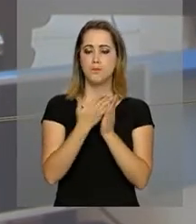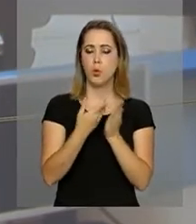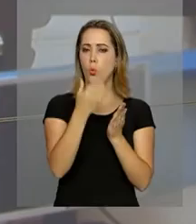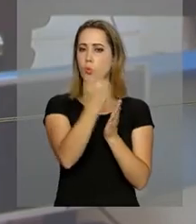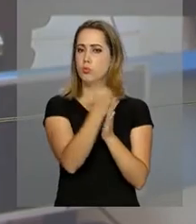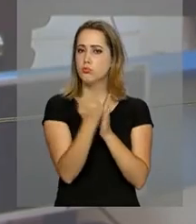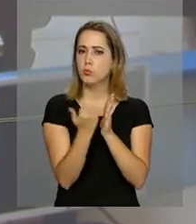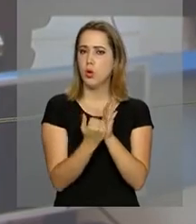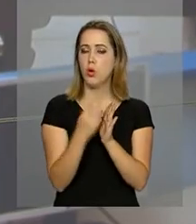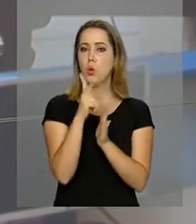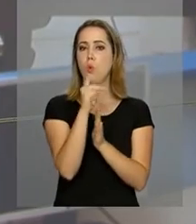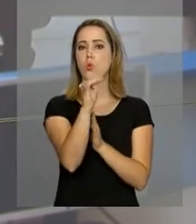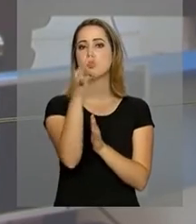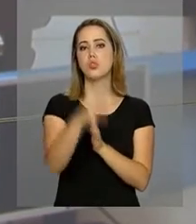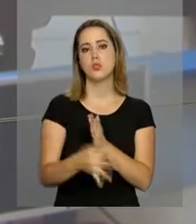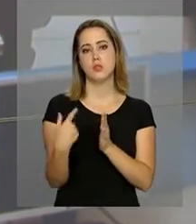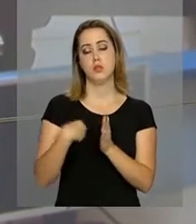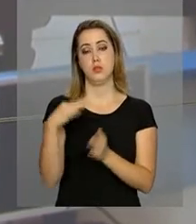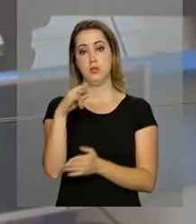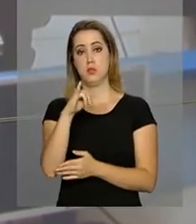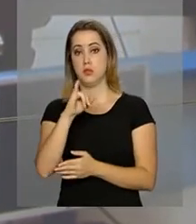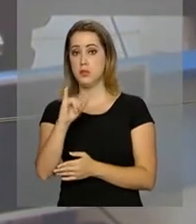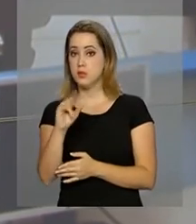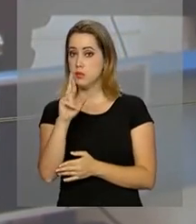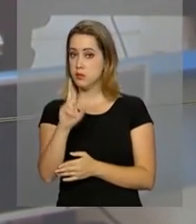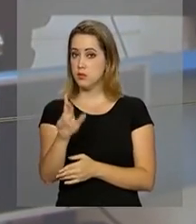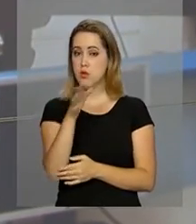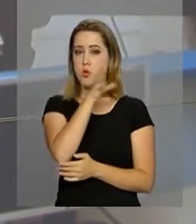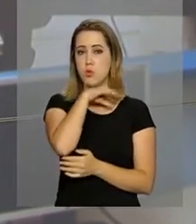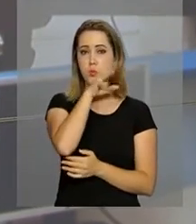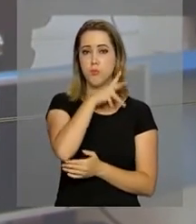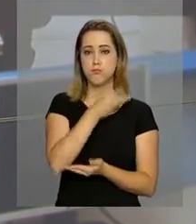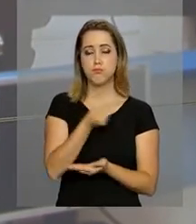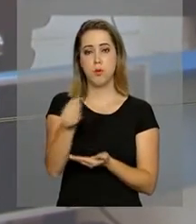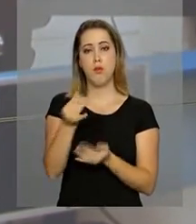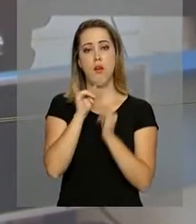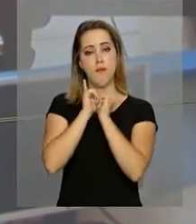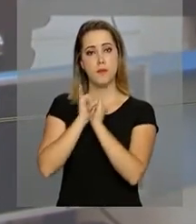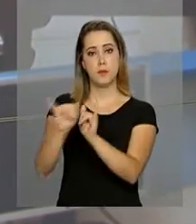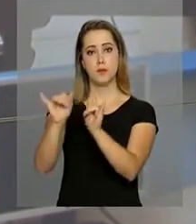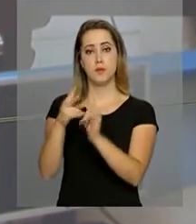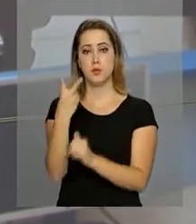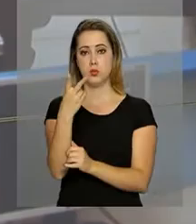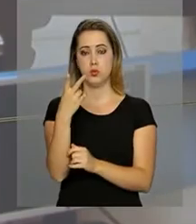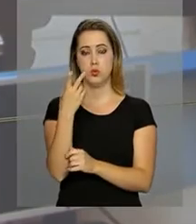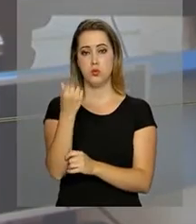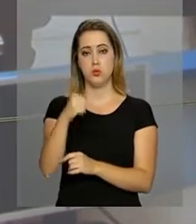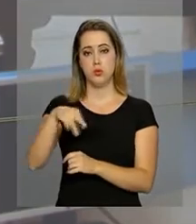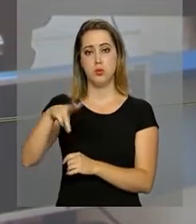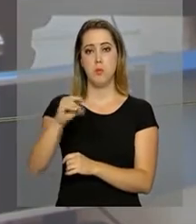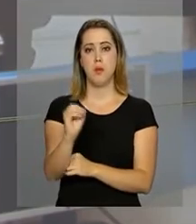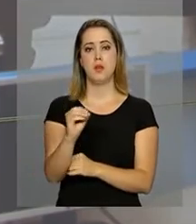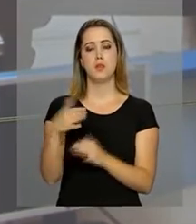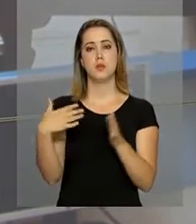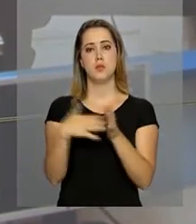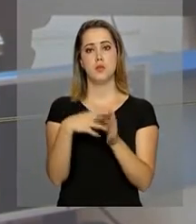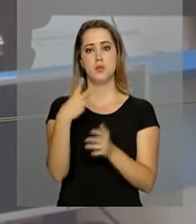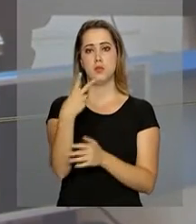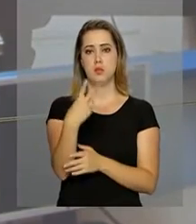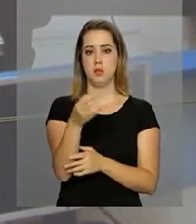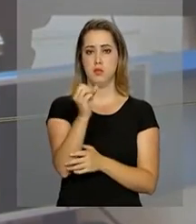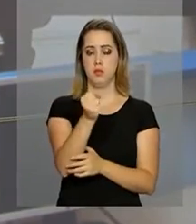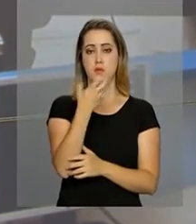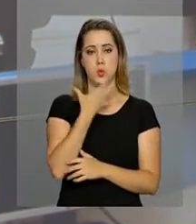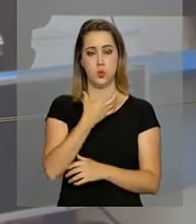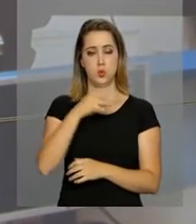de renda. O prazo para entrega da declaração este ano vai de 2 de março a 28 de abril. A dica é não deixar para a